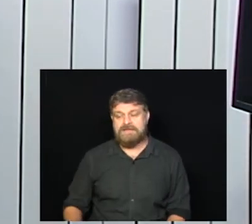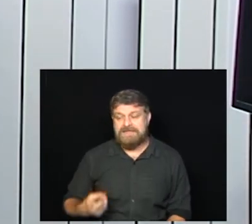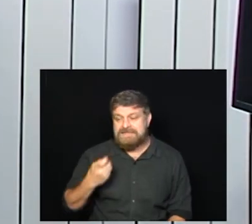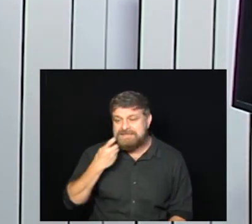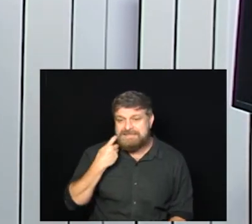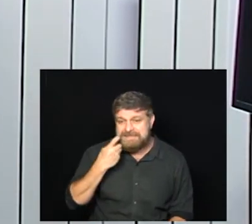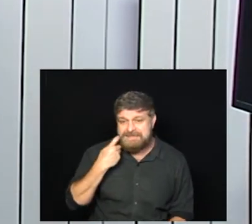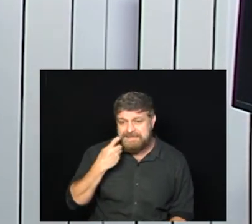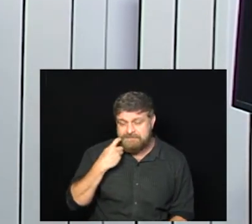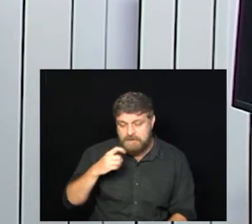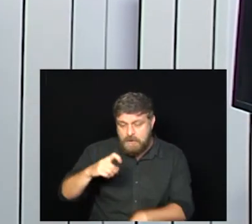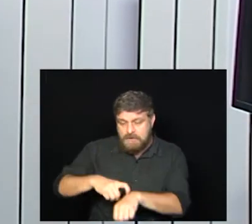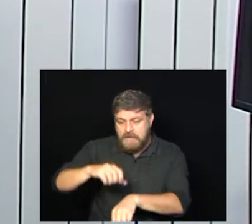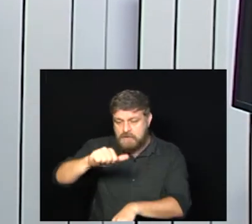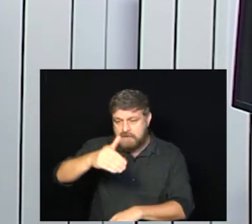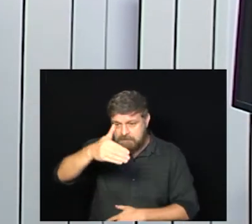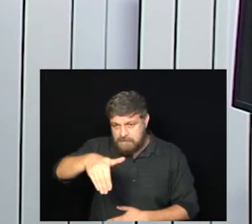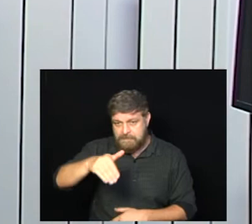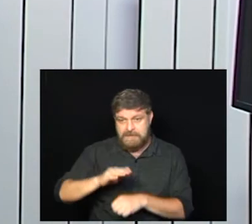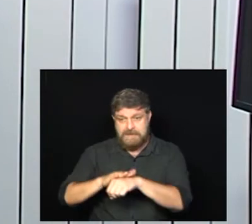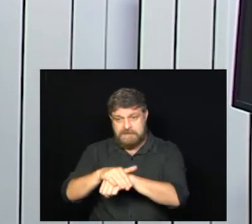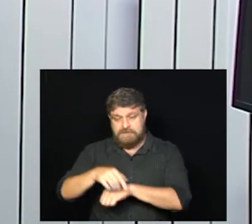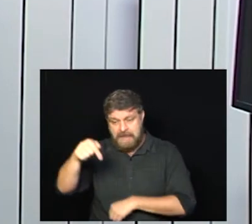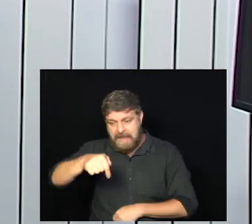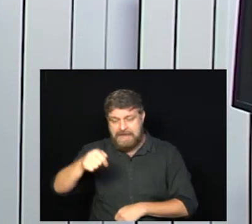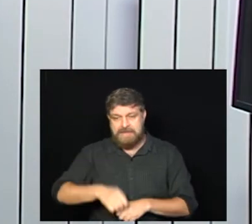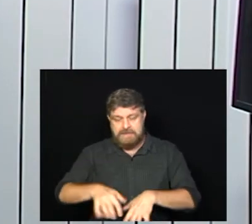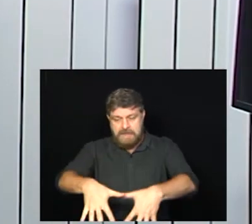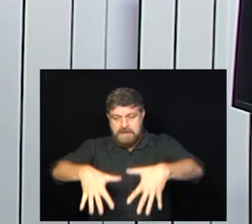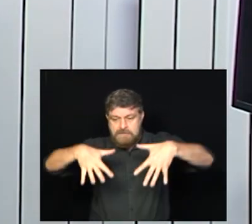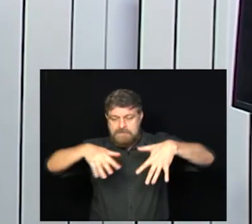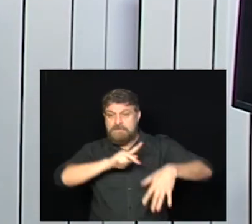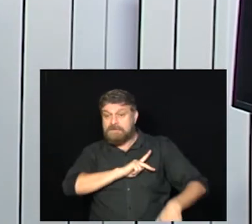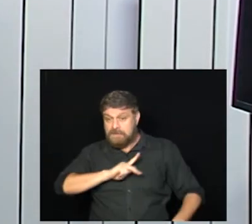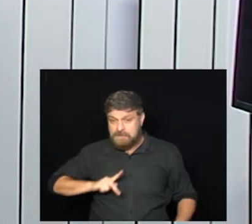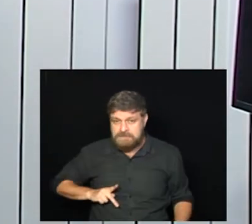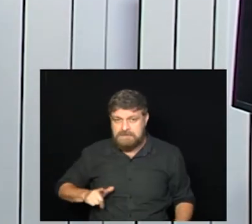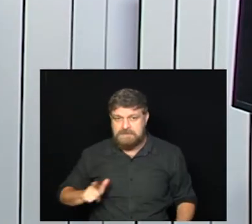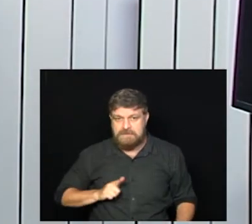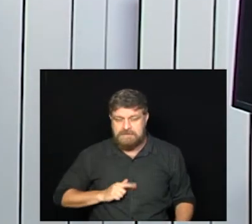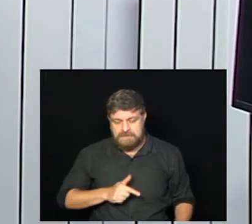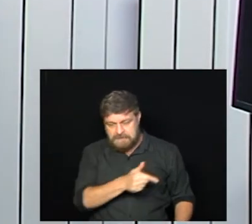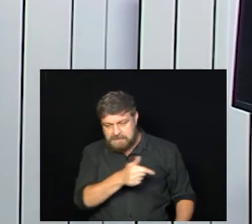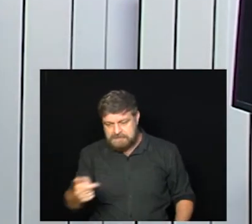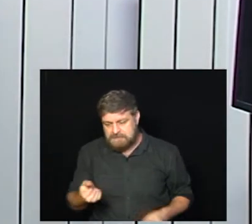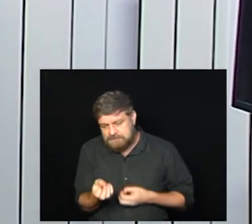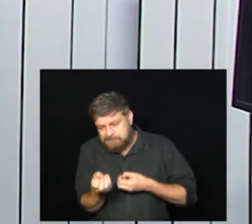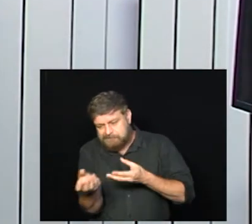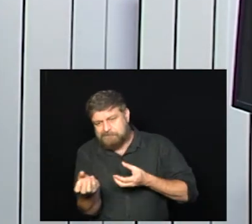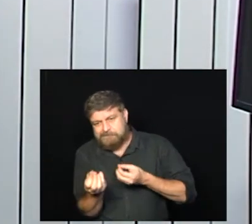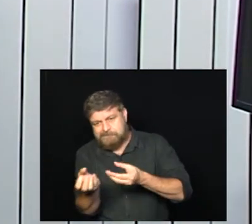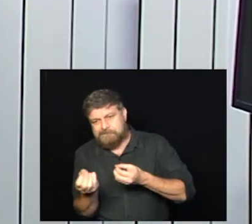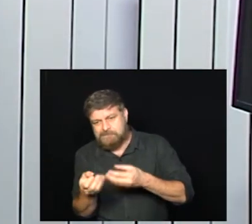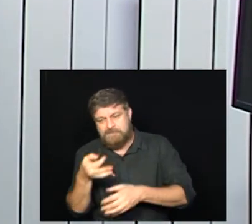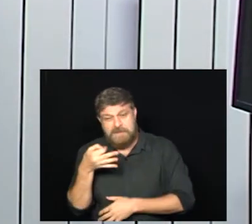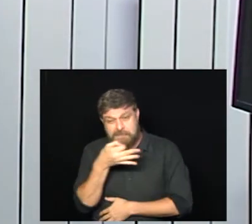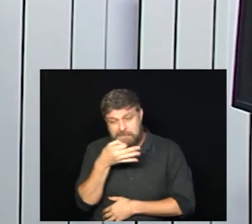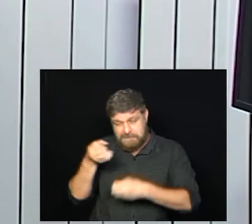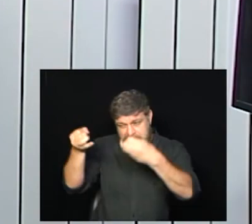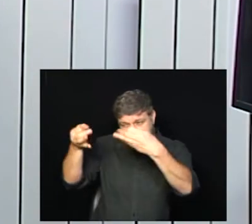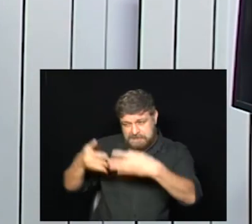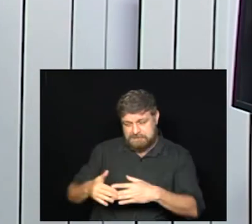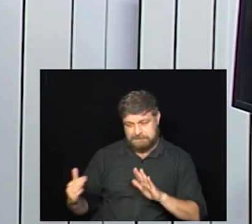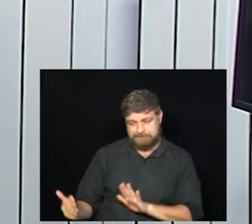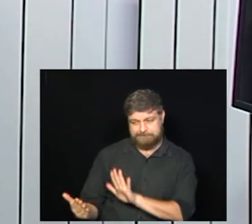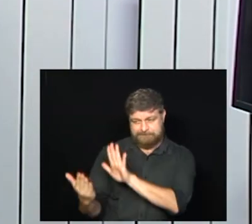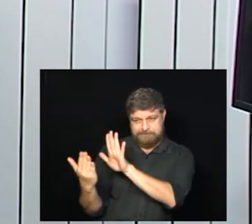sexta-feira, 9h30 da noite, no estádio Moisés Lucarelli. E durante a semana, a gente fala mais sobre este